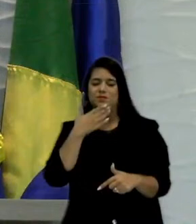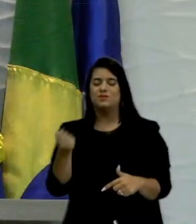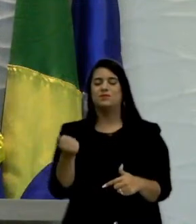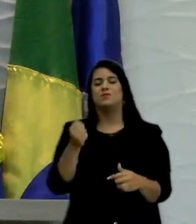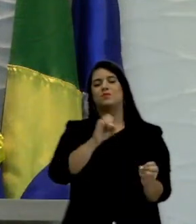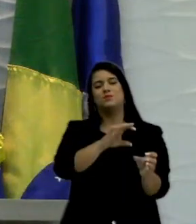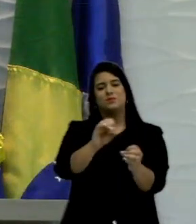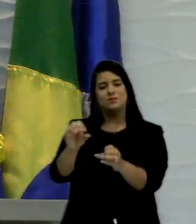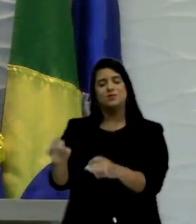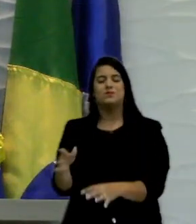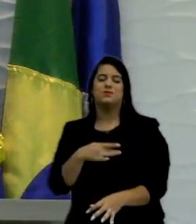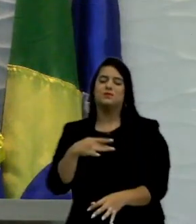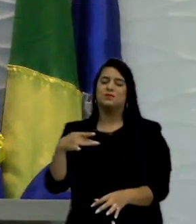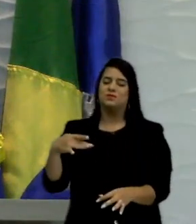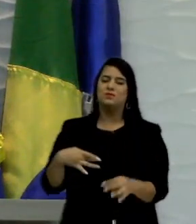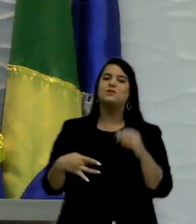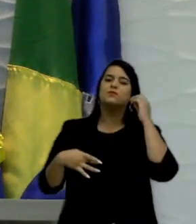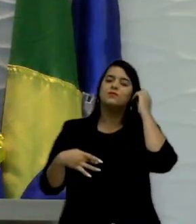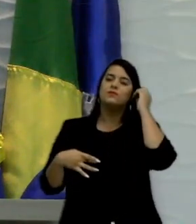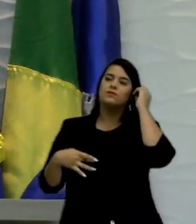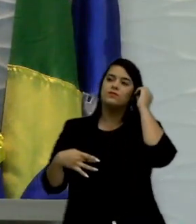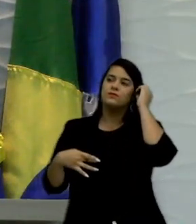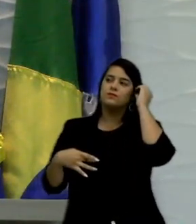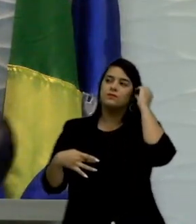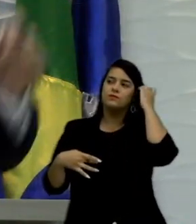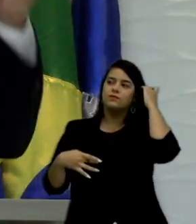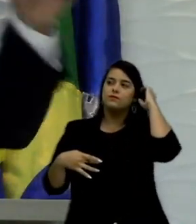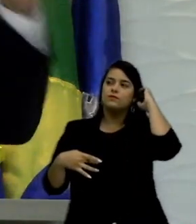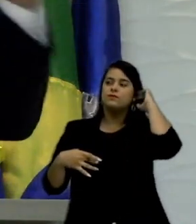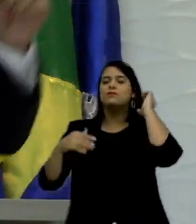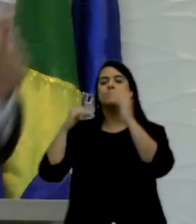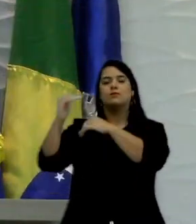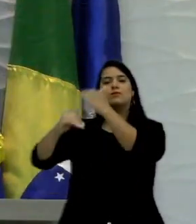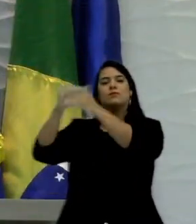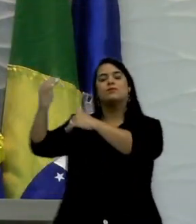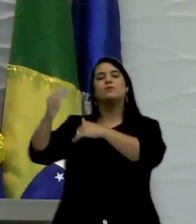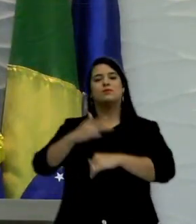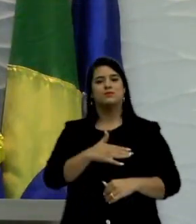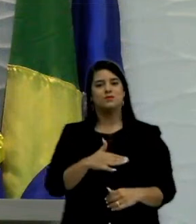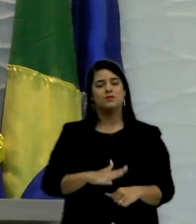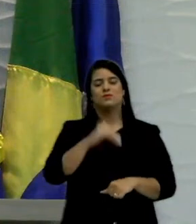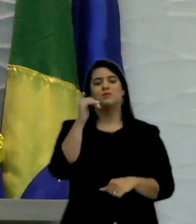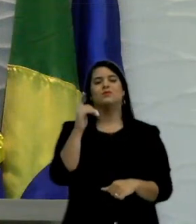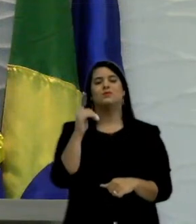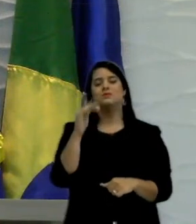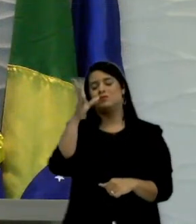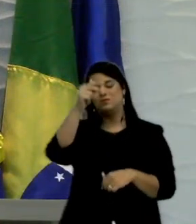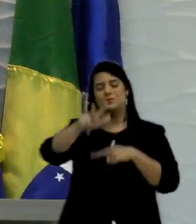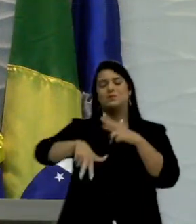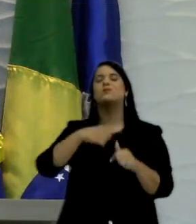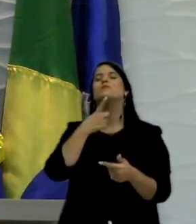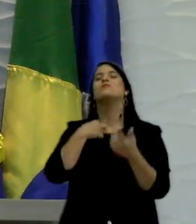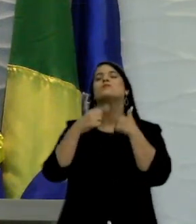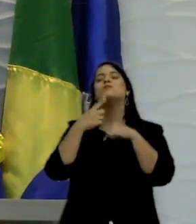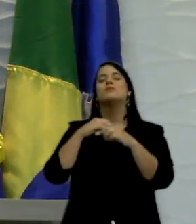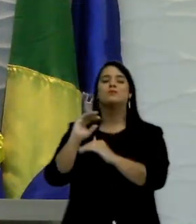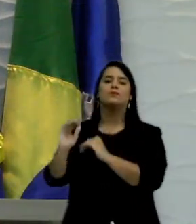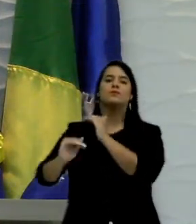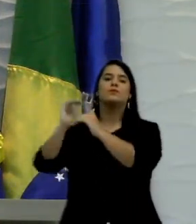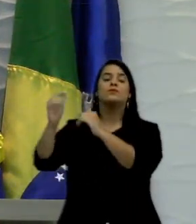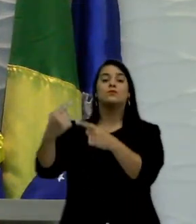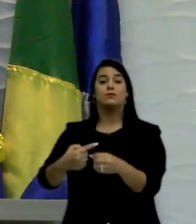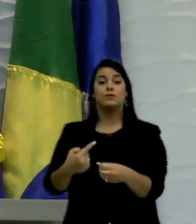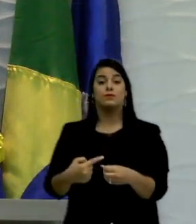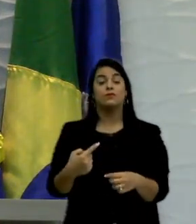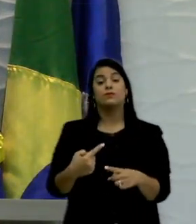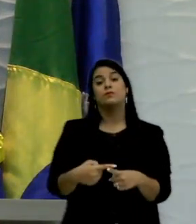educação, na saúde, que nós estamos avançando cada vez mais. Então é esse o São Bento do Una que nós queremos. E é isso, São Bento, que vai continuar, porque Alexandre